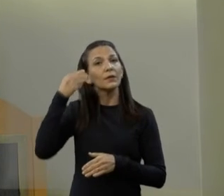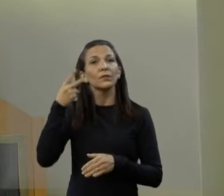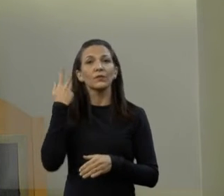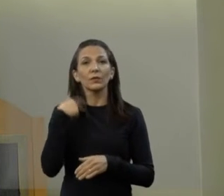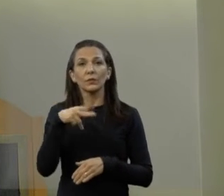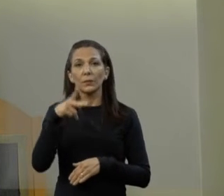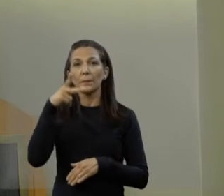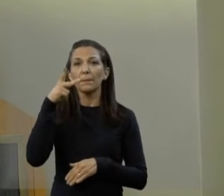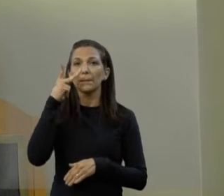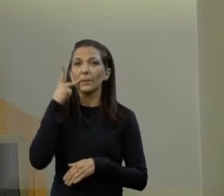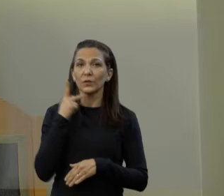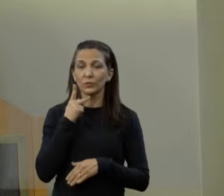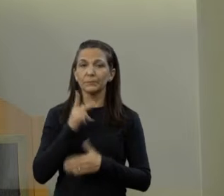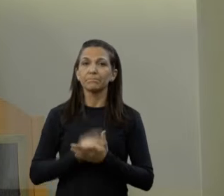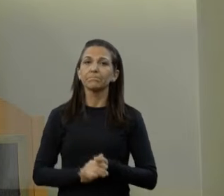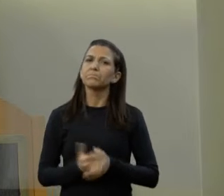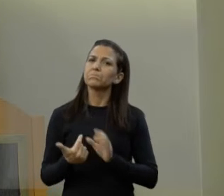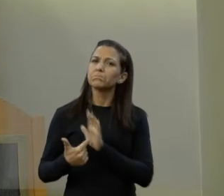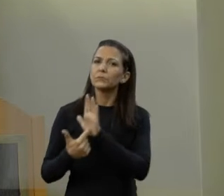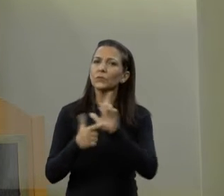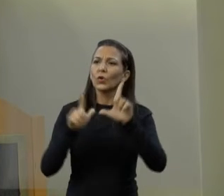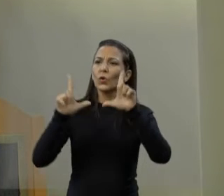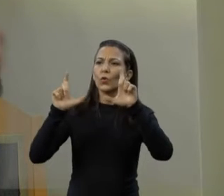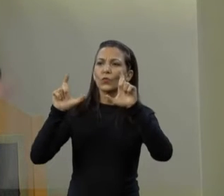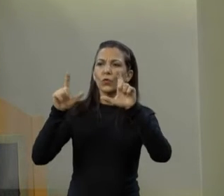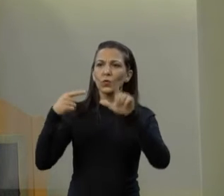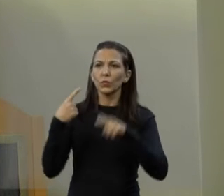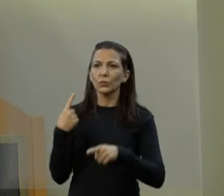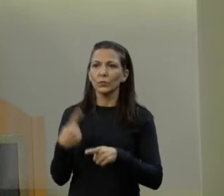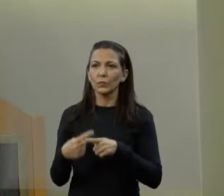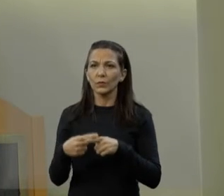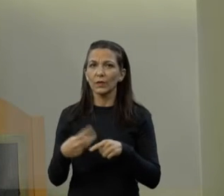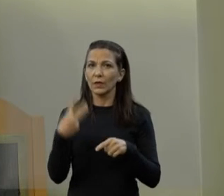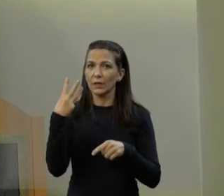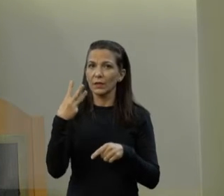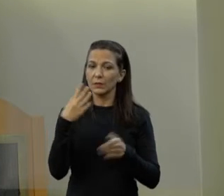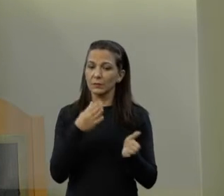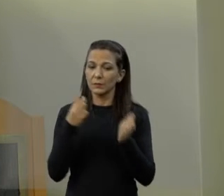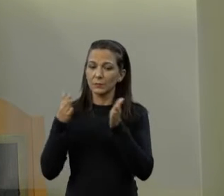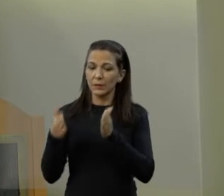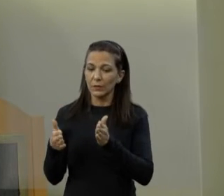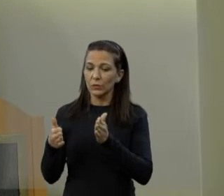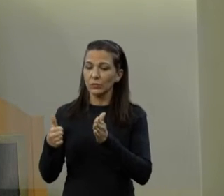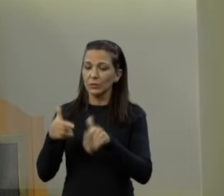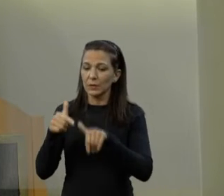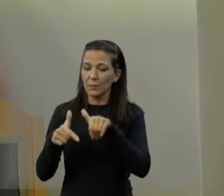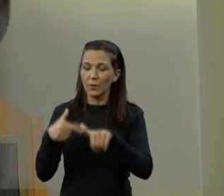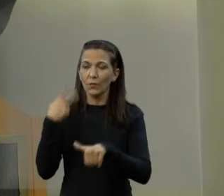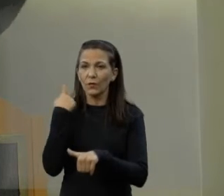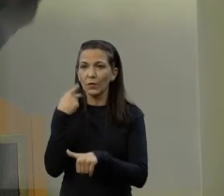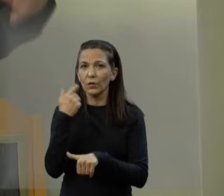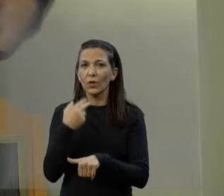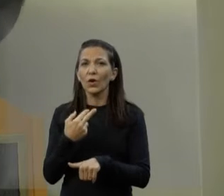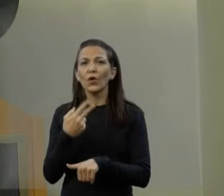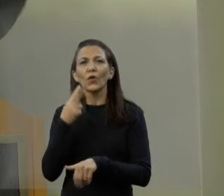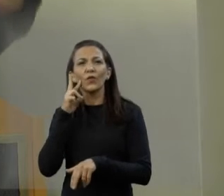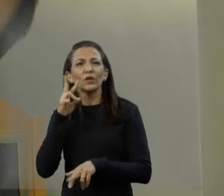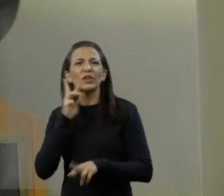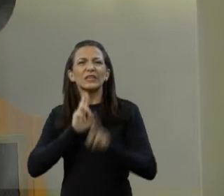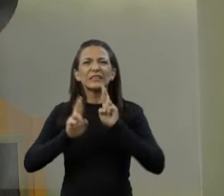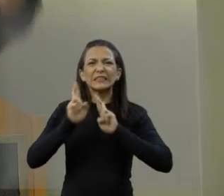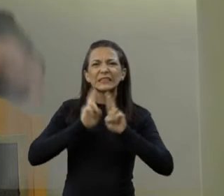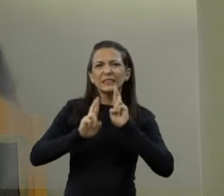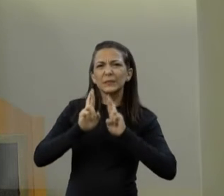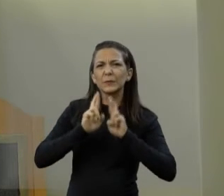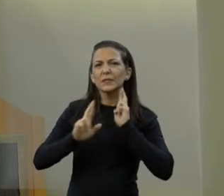do vereador Poland mostrando essa foto porque no meu em todos os meus três mandatos eu vejo muita Crítica Rede